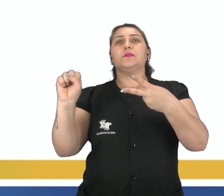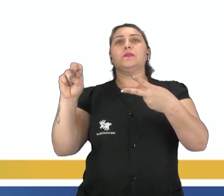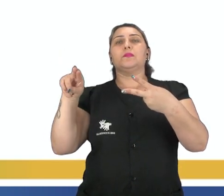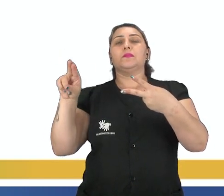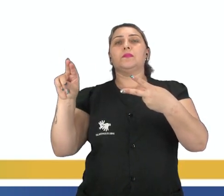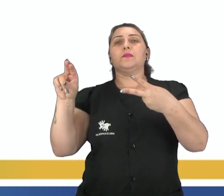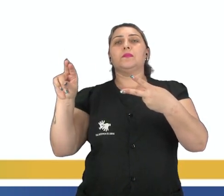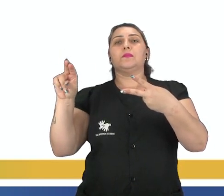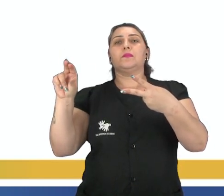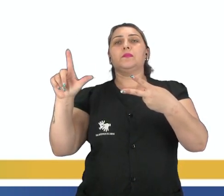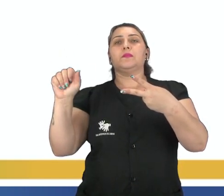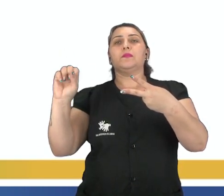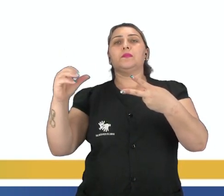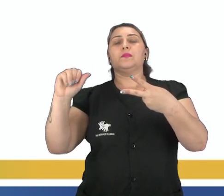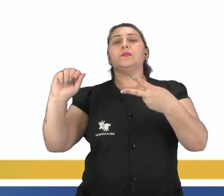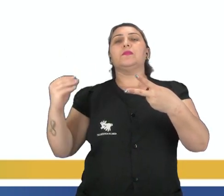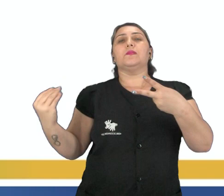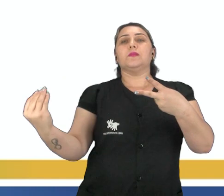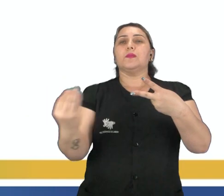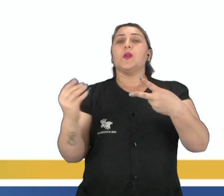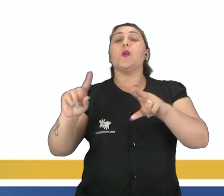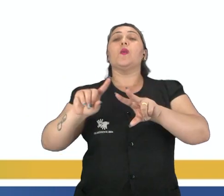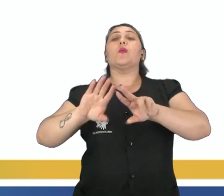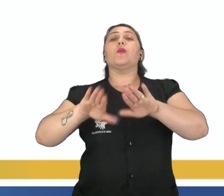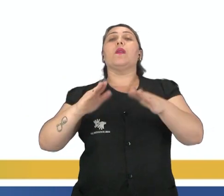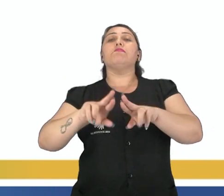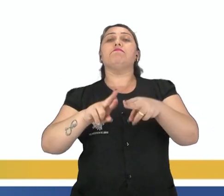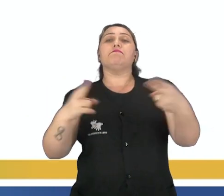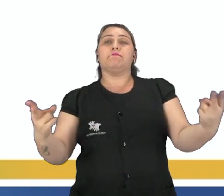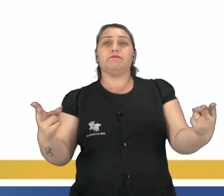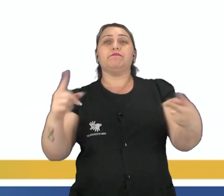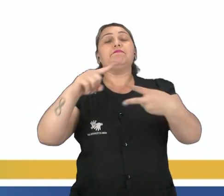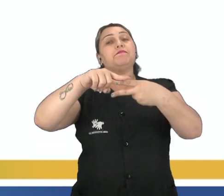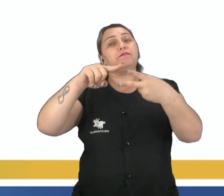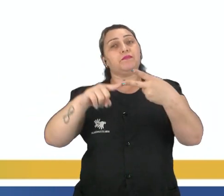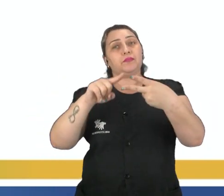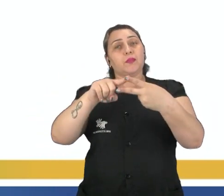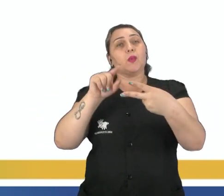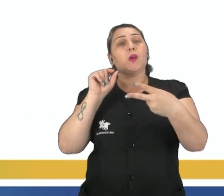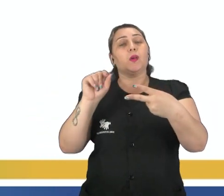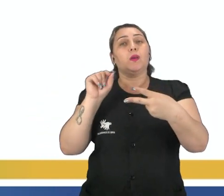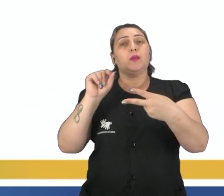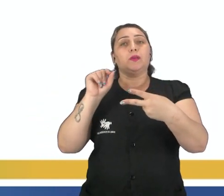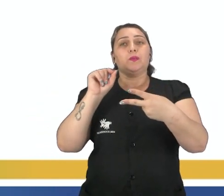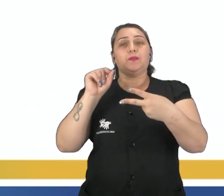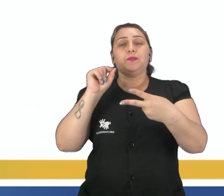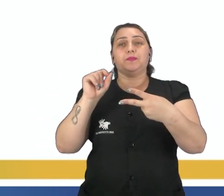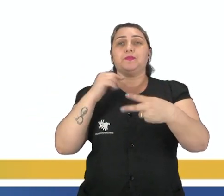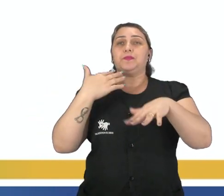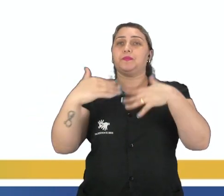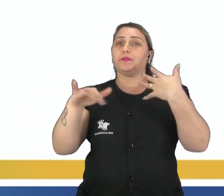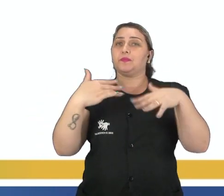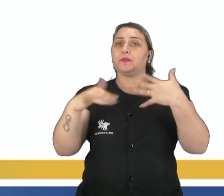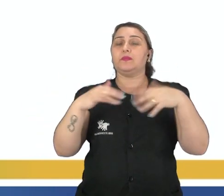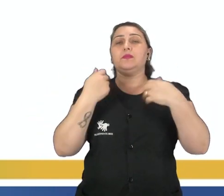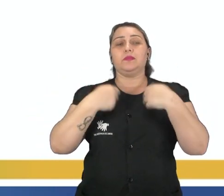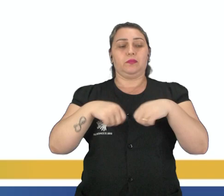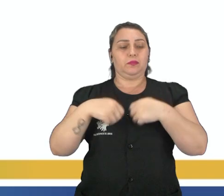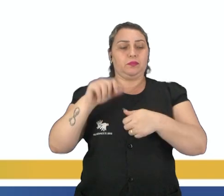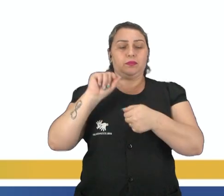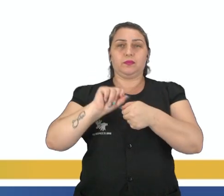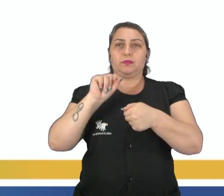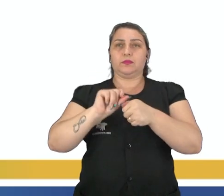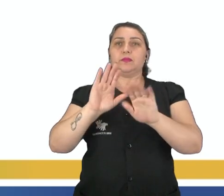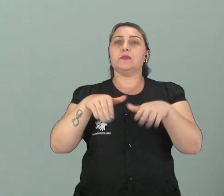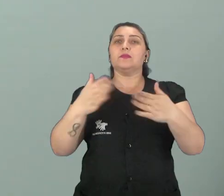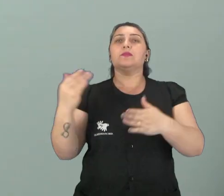translação. Mas afinal, qual que é a diferença entre eles, né? E o que consiste a movimentação que eles precisam fazer,